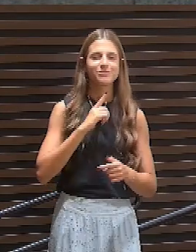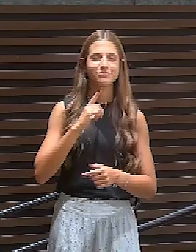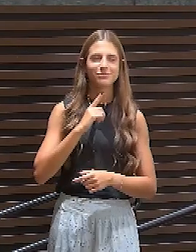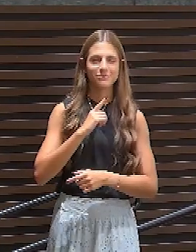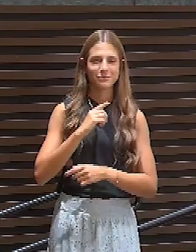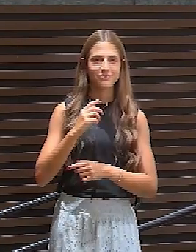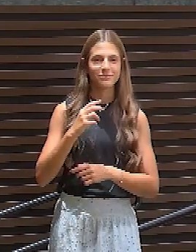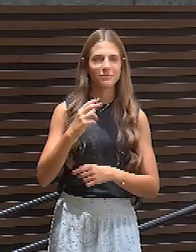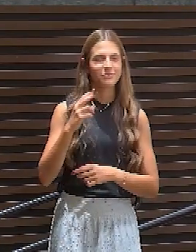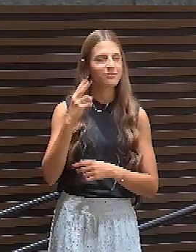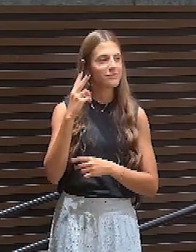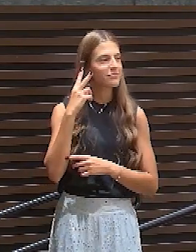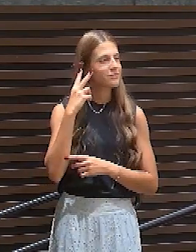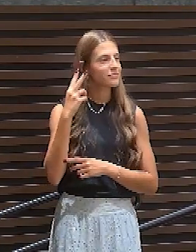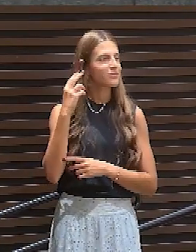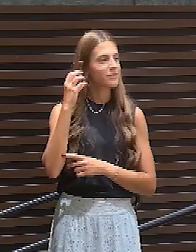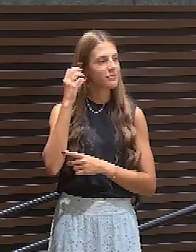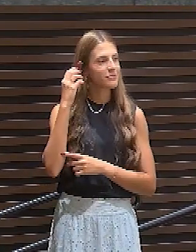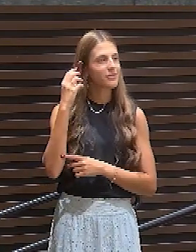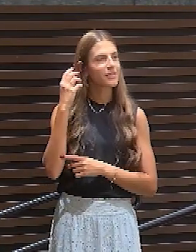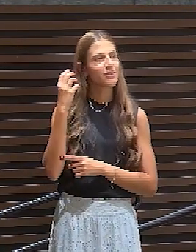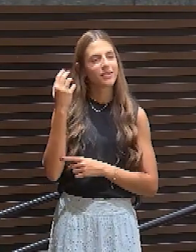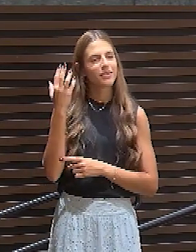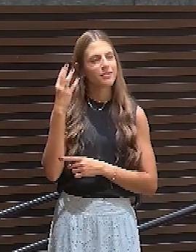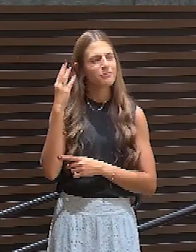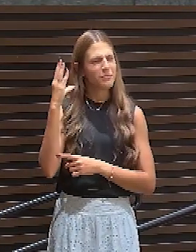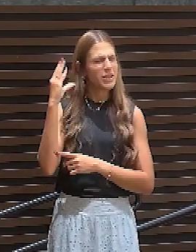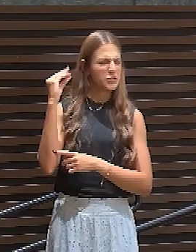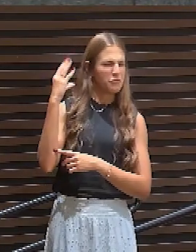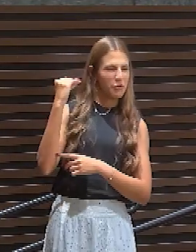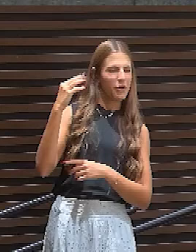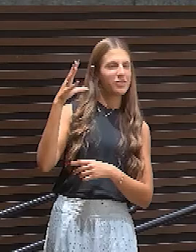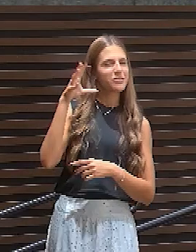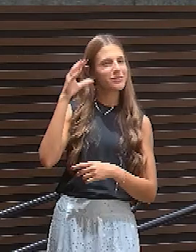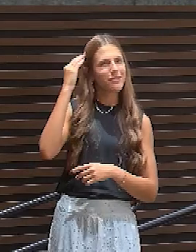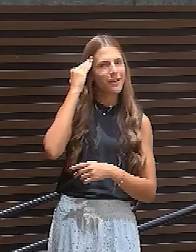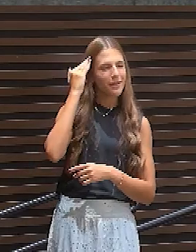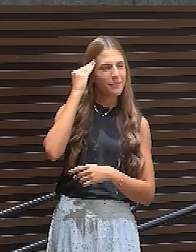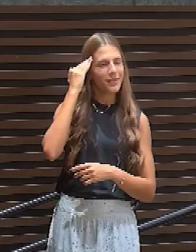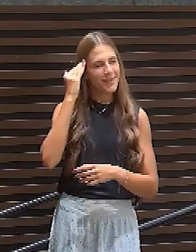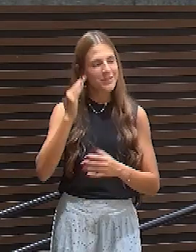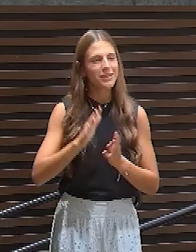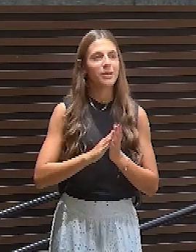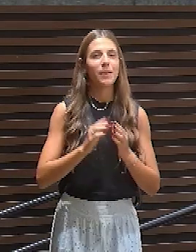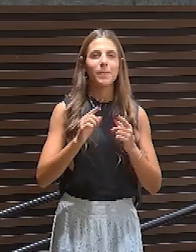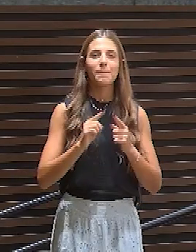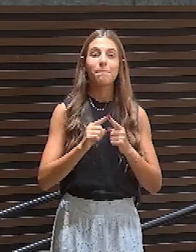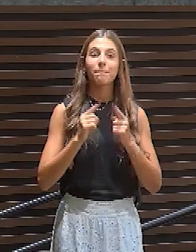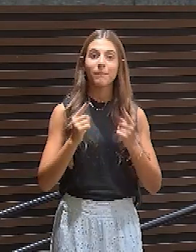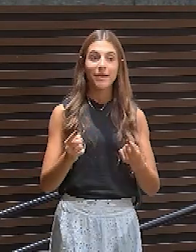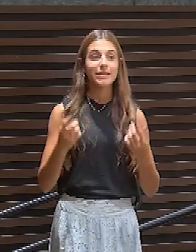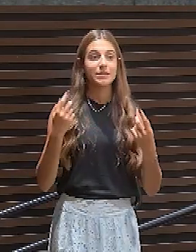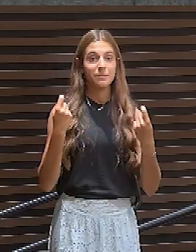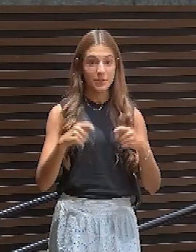palavra de Deus continua sonora ao nosso espírito.